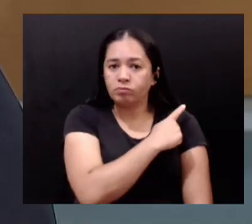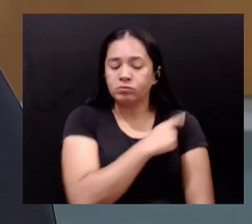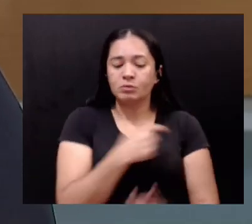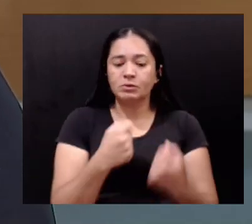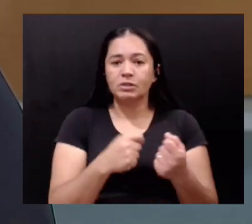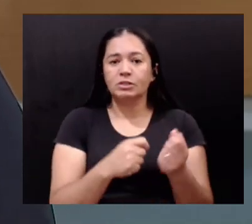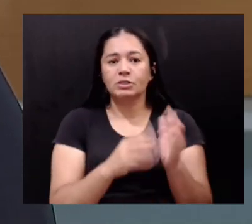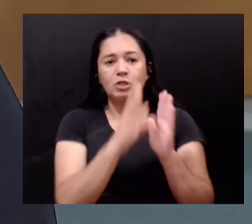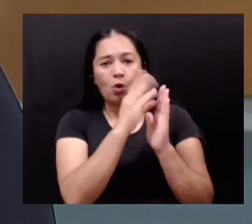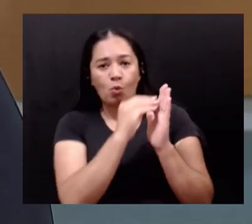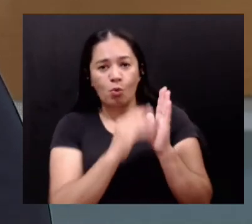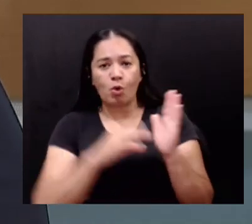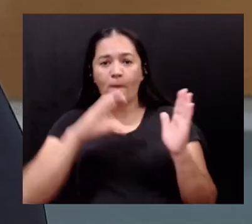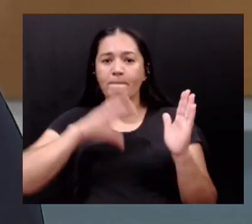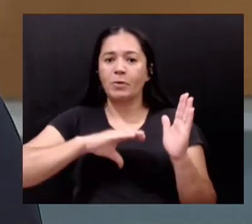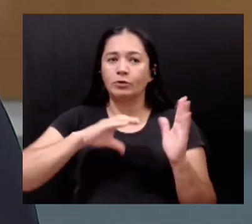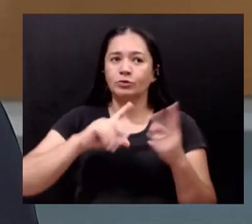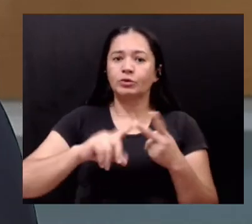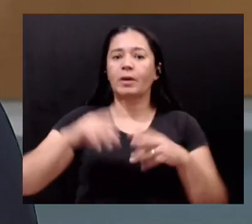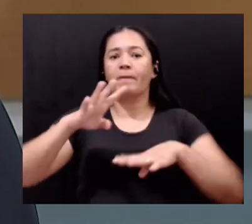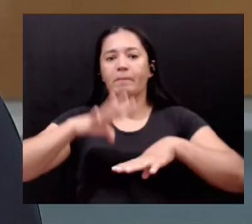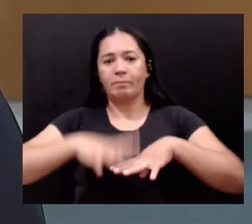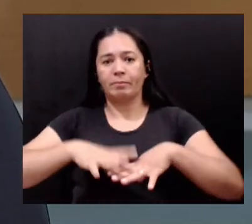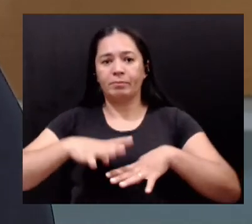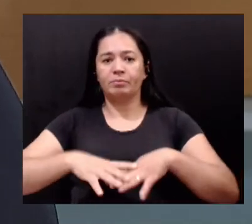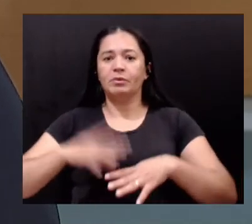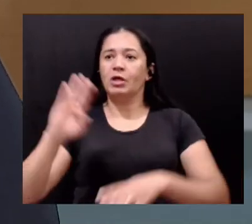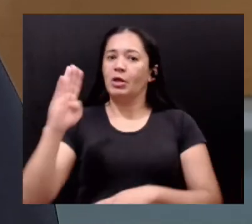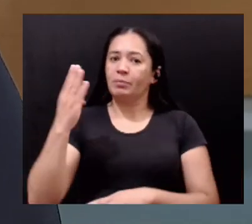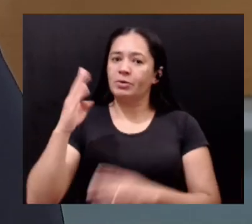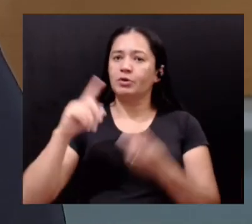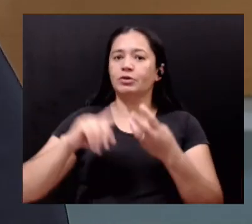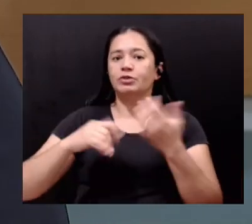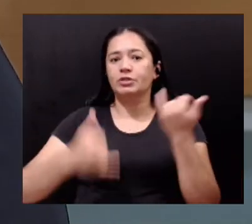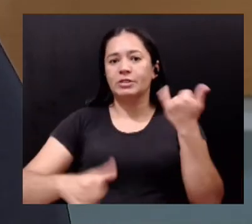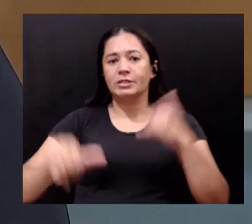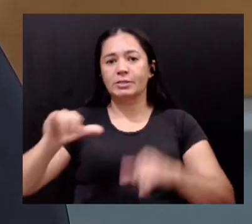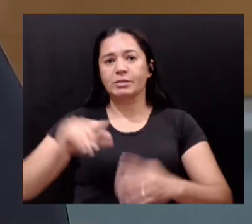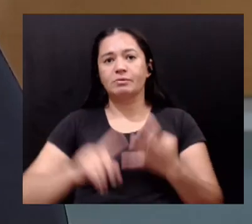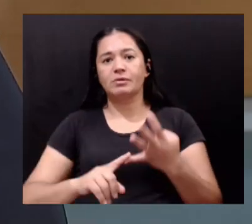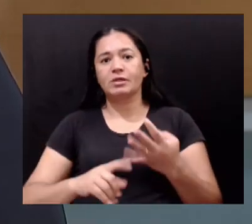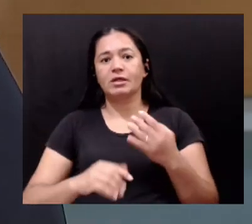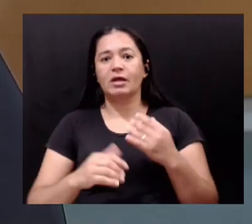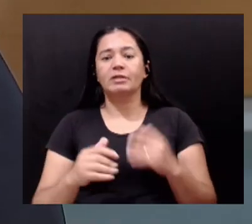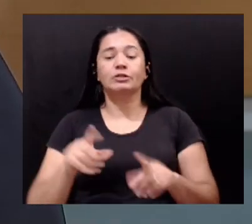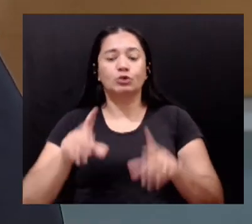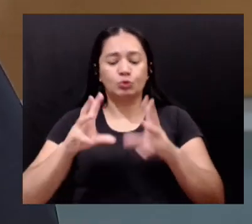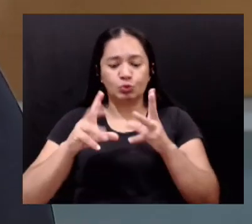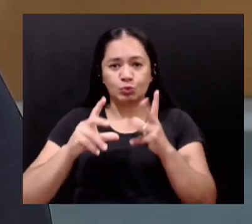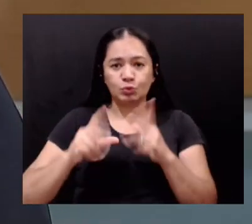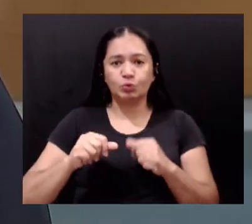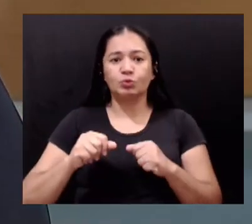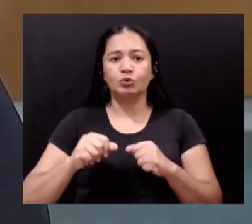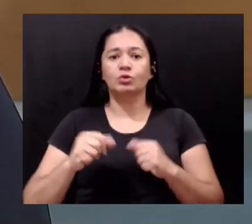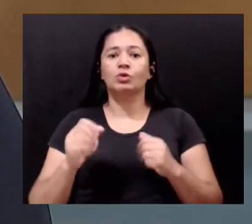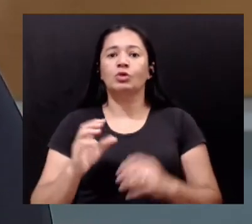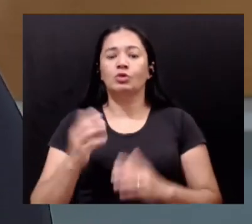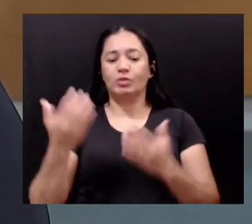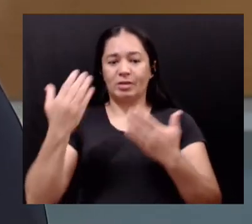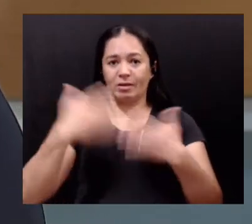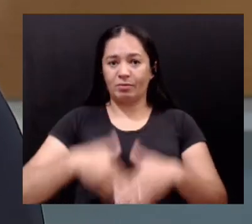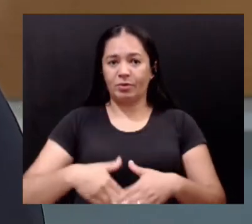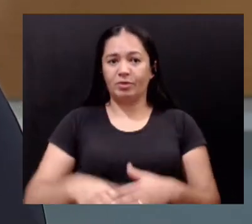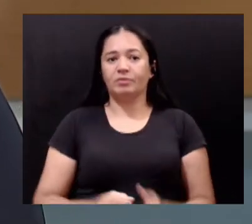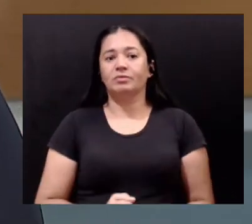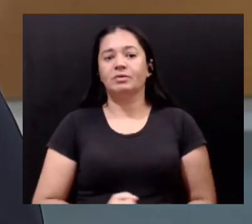português, matemática, biologia, química, física, né? Porque tudo isso cai na prova. No manual do candidato está explicando lá que são